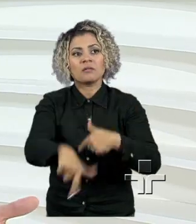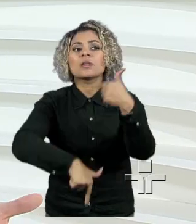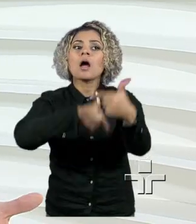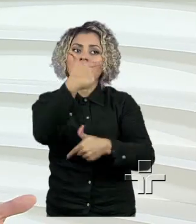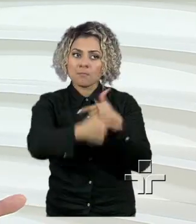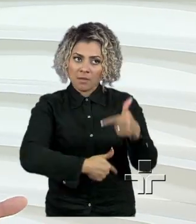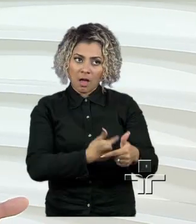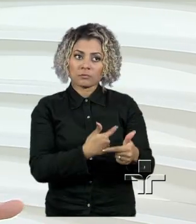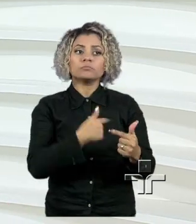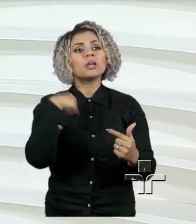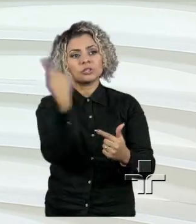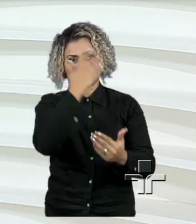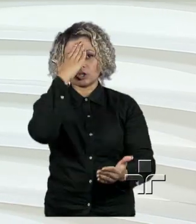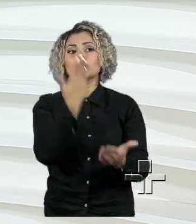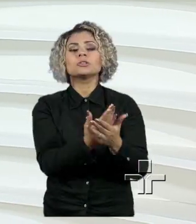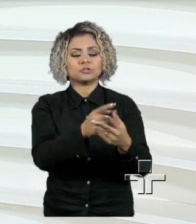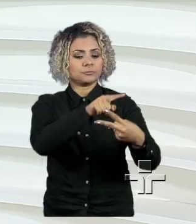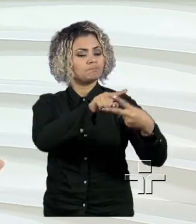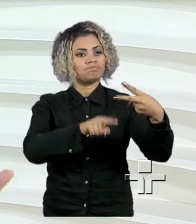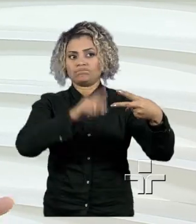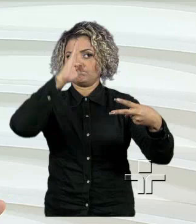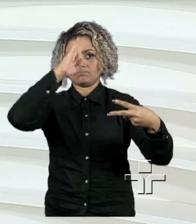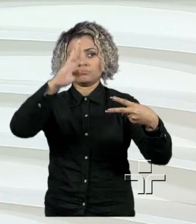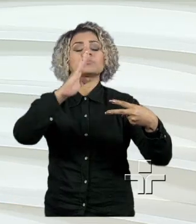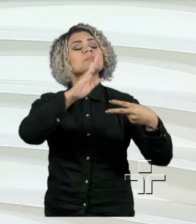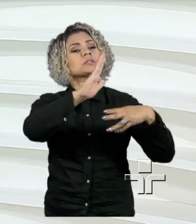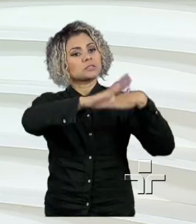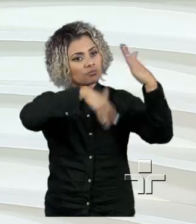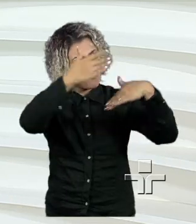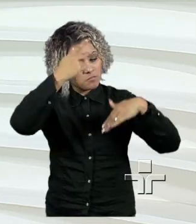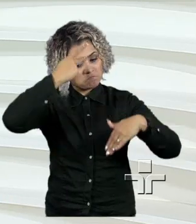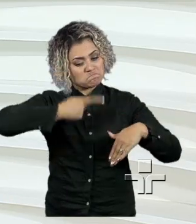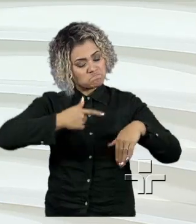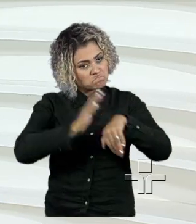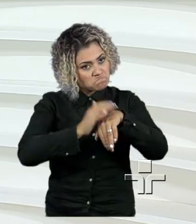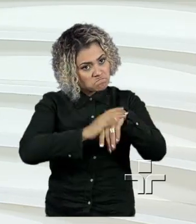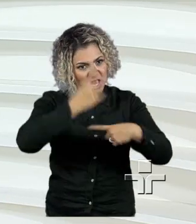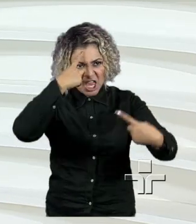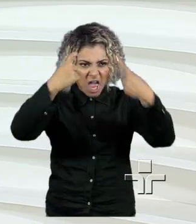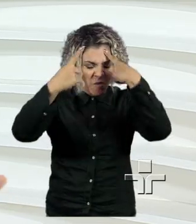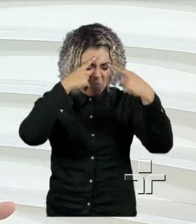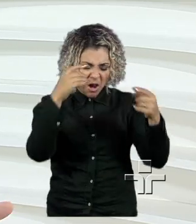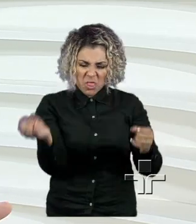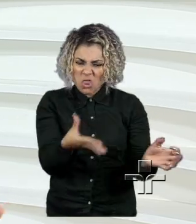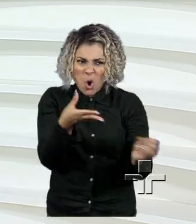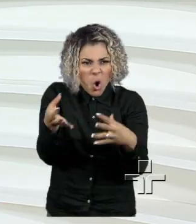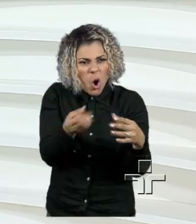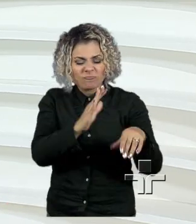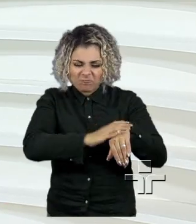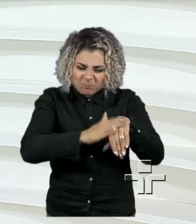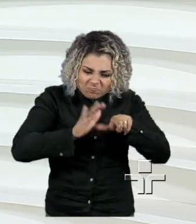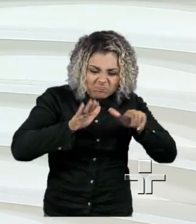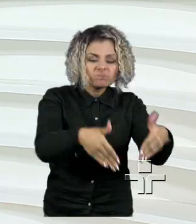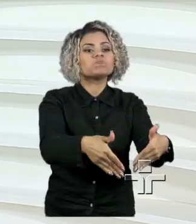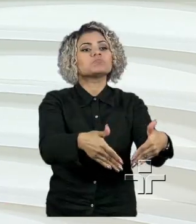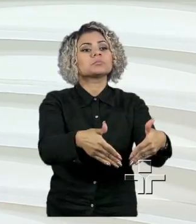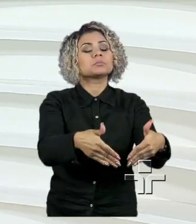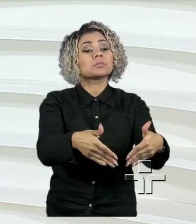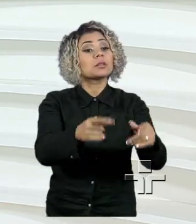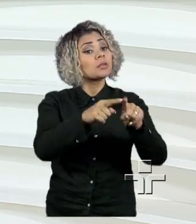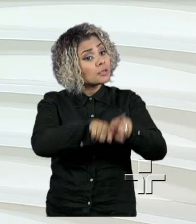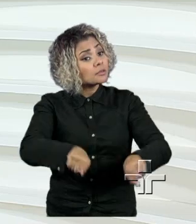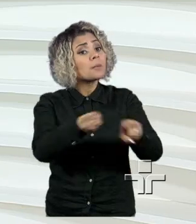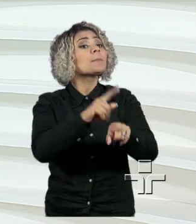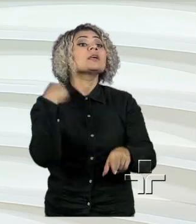nesse binômio, nos autodesenvolvermos, sermos criativos, inovadores, né? E realmente